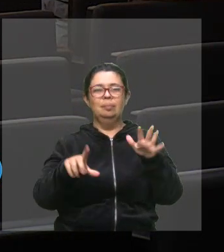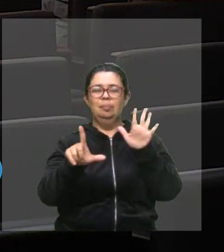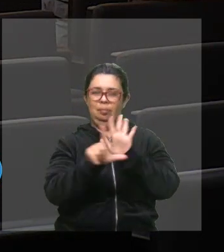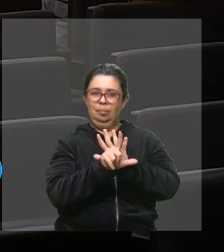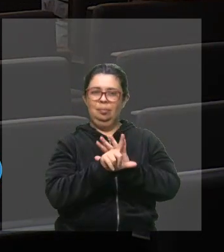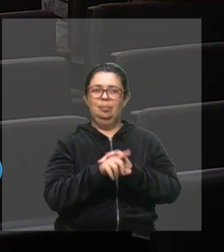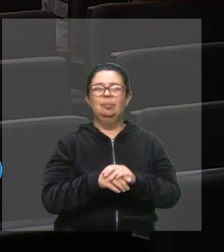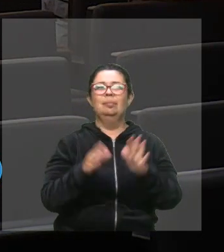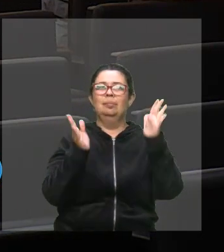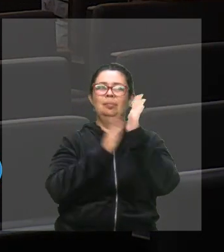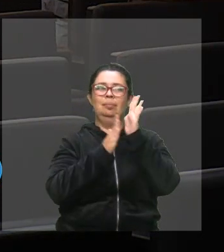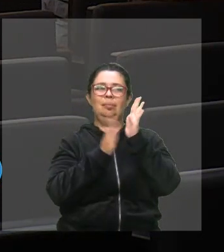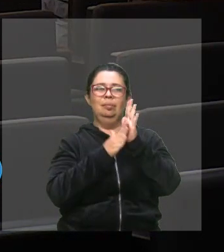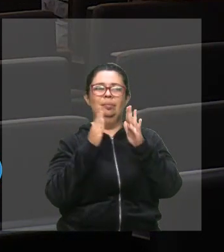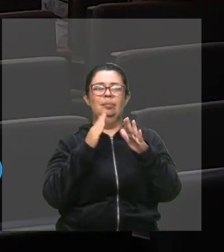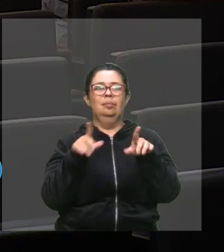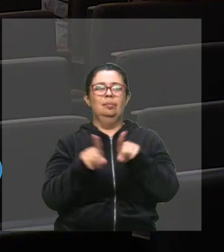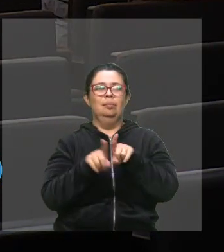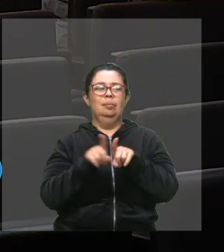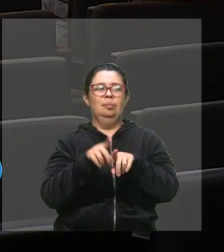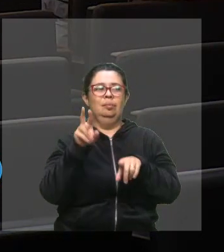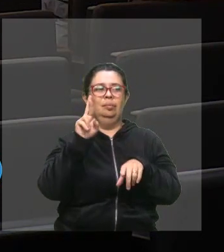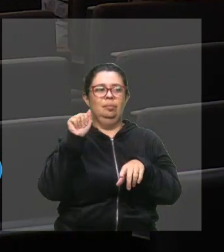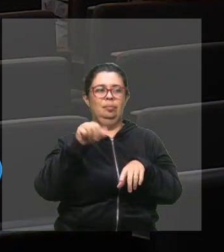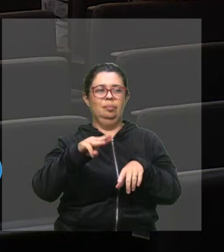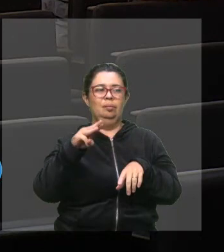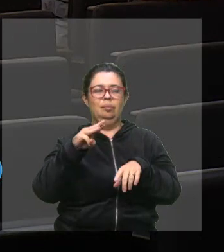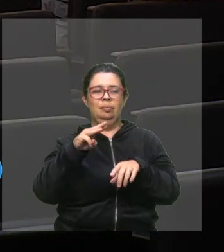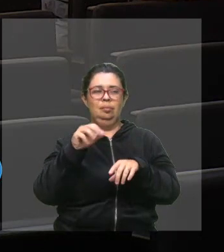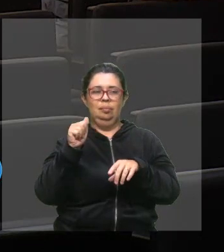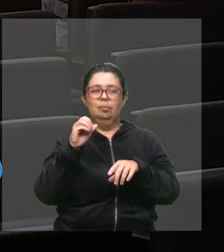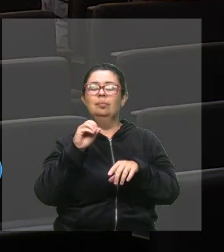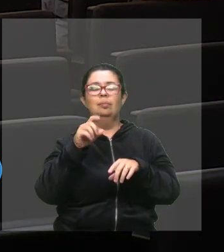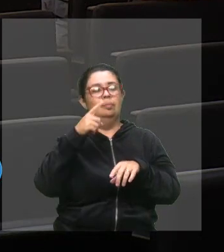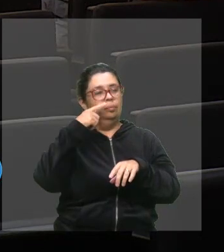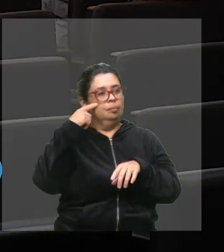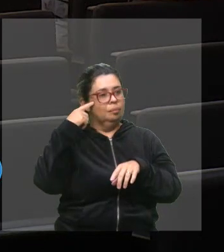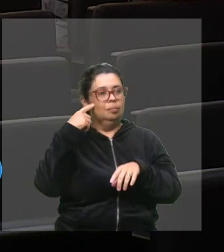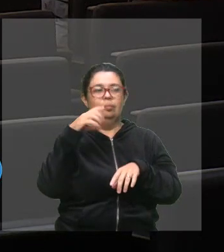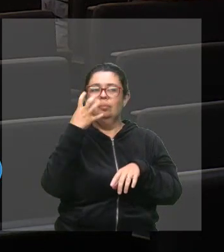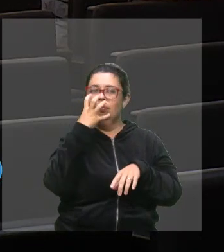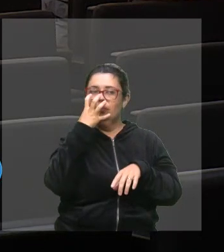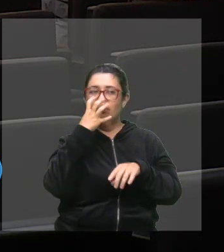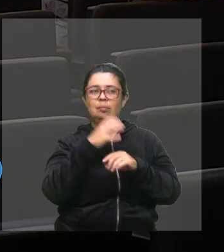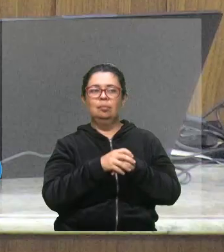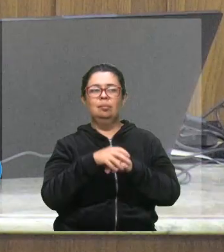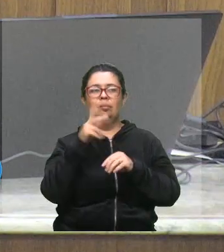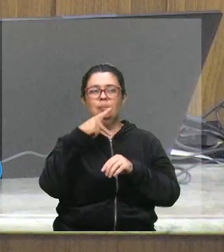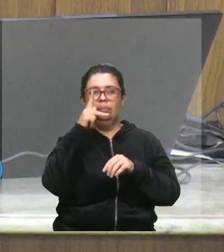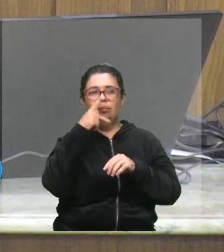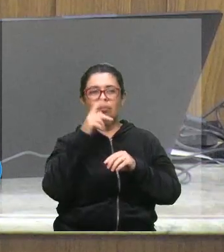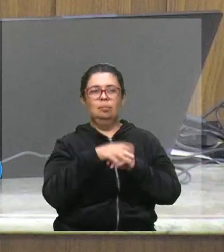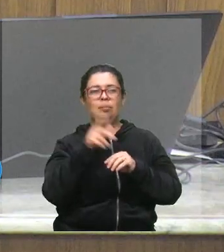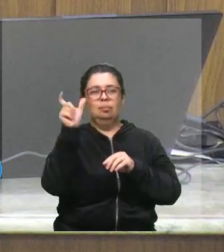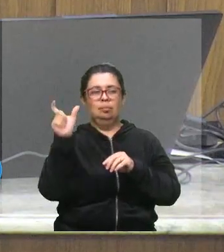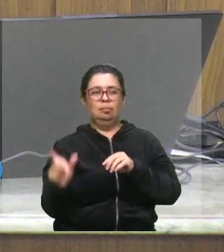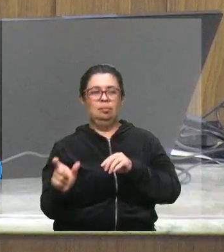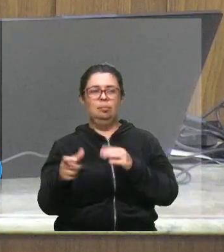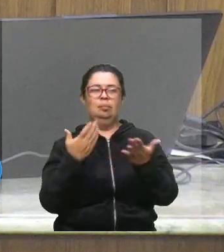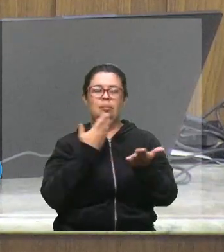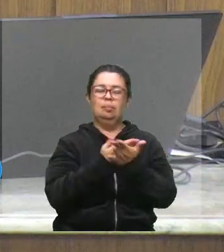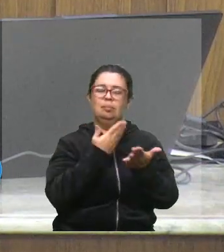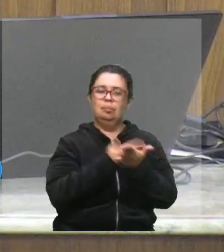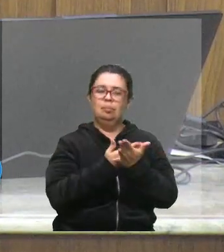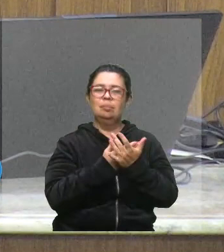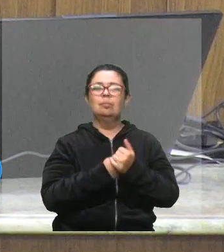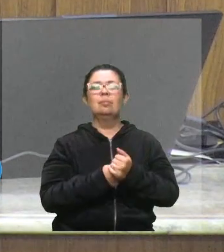aquelas pessoas, como o vereador Ramon, o vereador Vinícius e o vereador Alexandre, salientar aquelas pessoas que se debruçaram